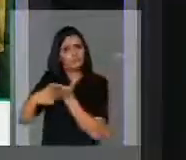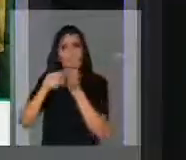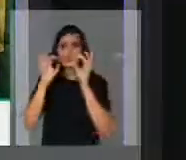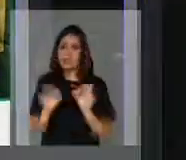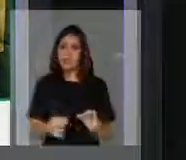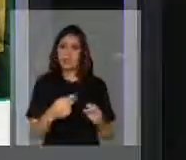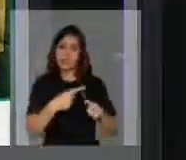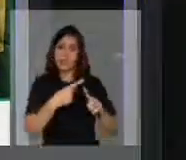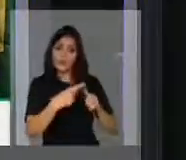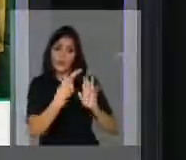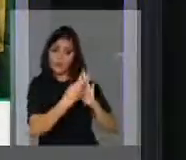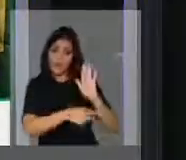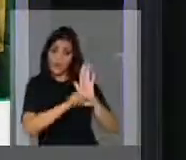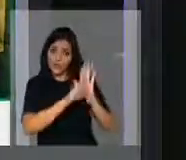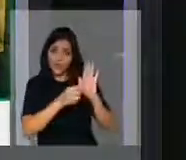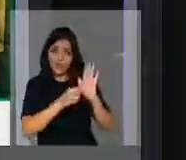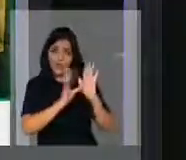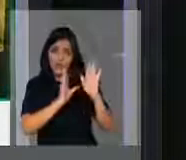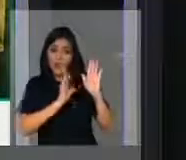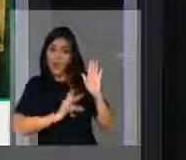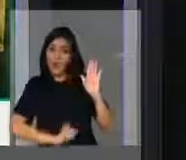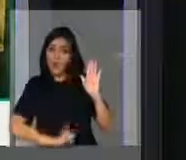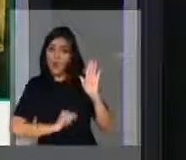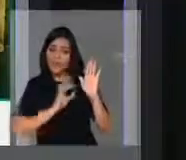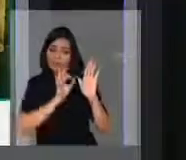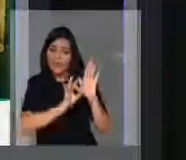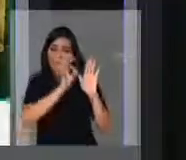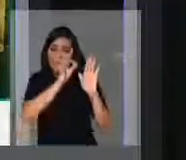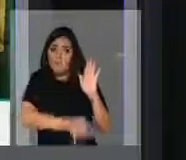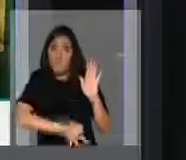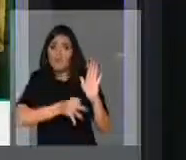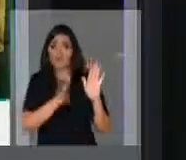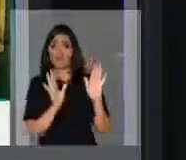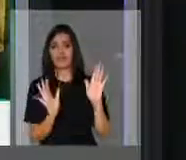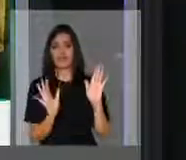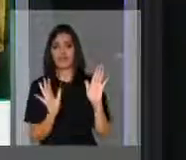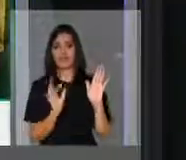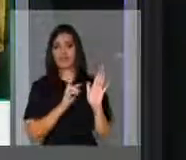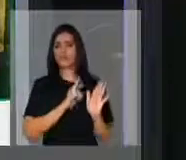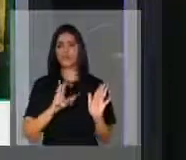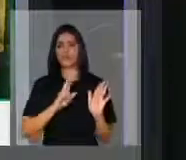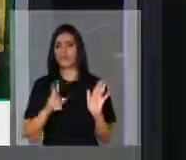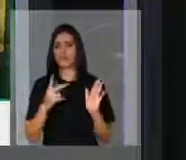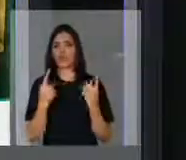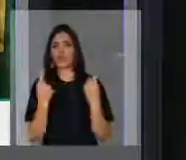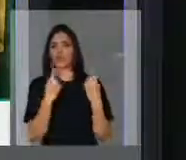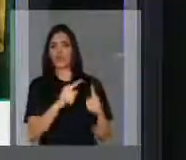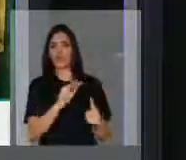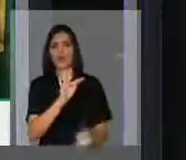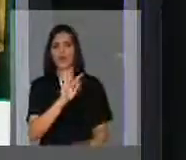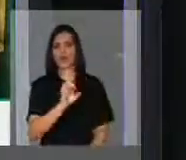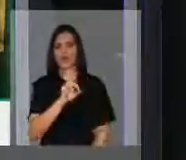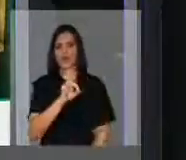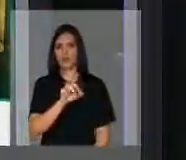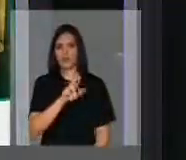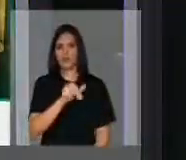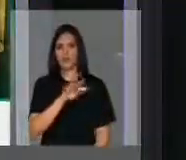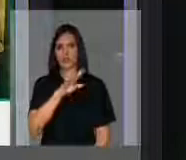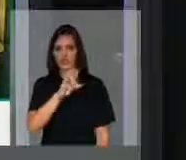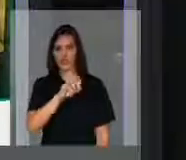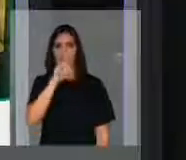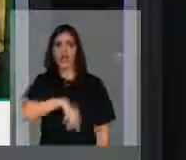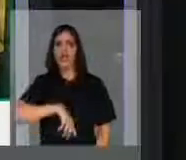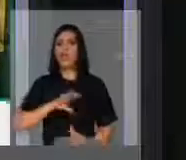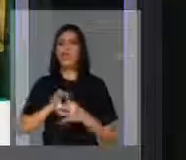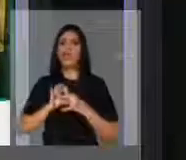sobre um projeto como este, porque esse projeto, primeiro, não fere o princípio federativo, não tira a